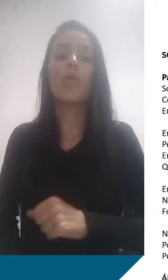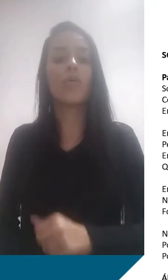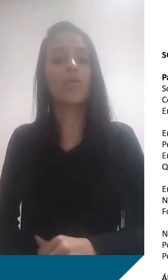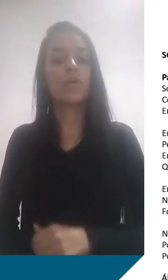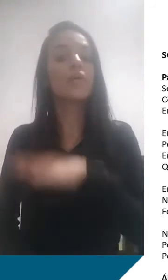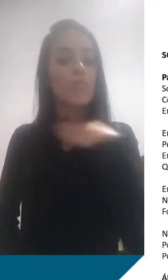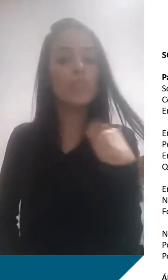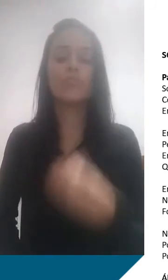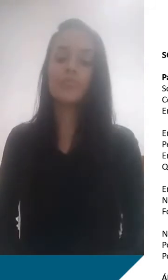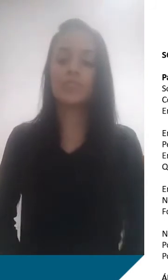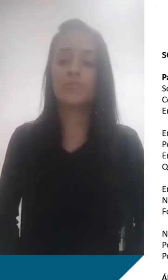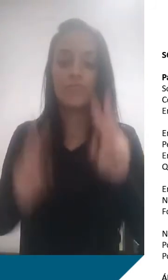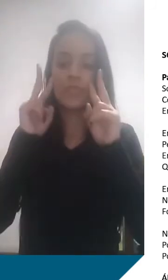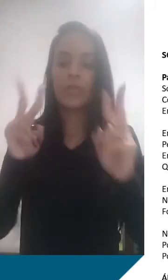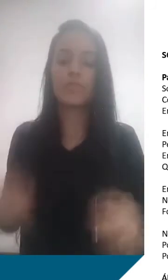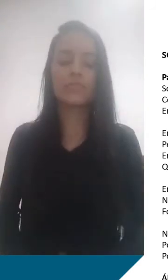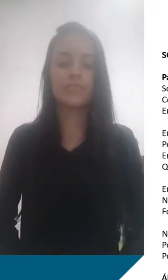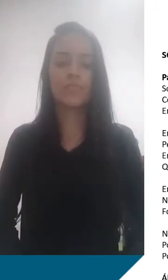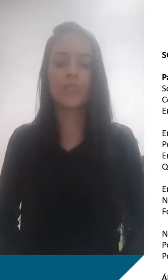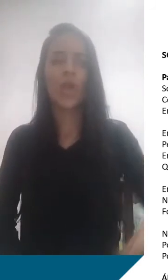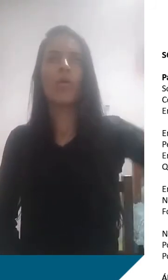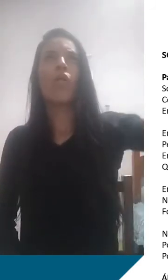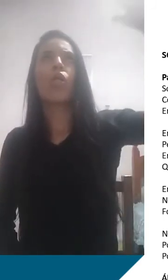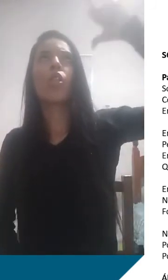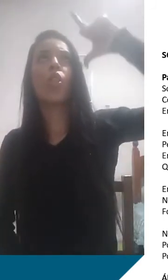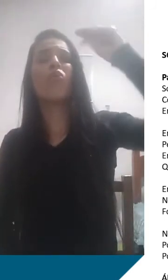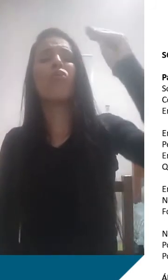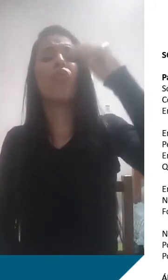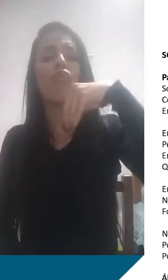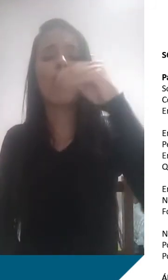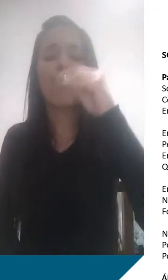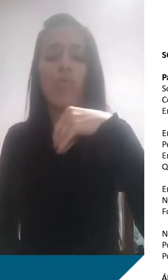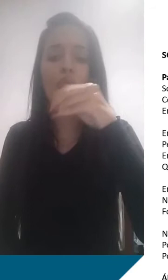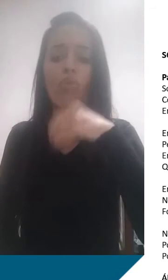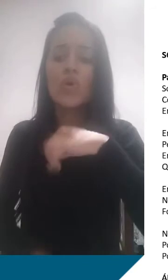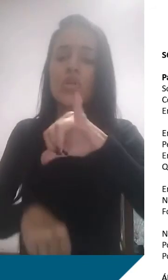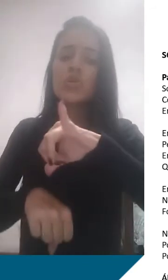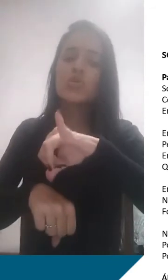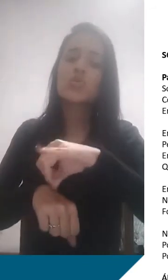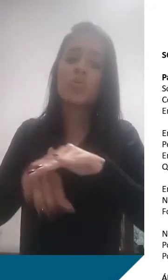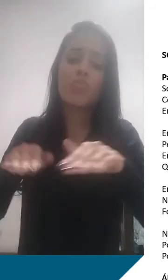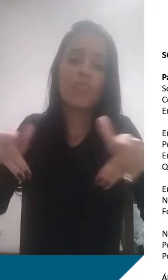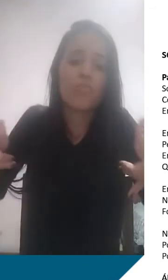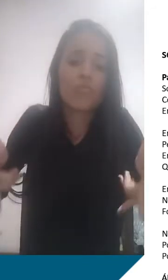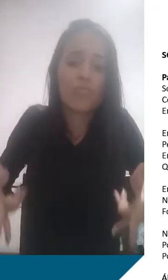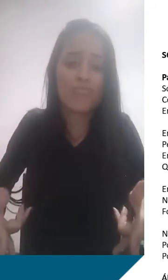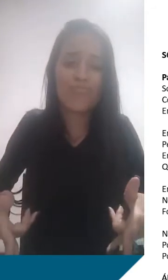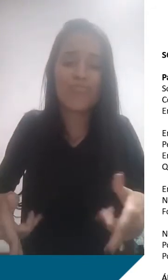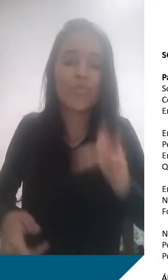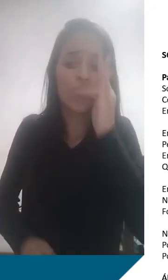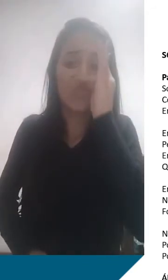da morte. Vamos ver. Pálida luz da lâmpada sombria sobre o leito de flores